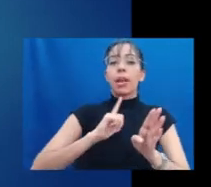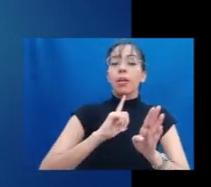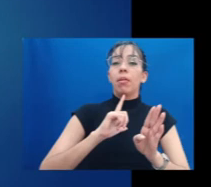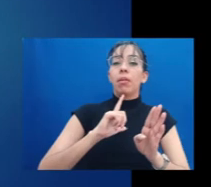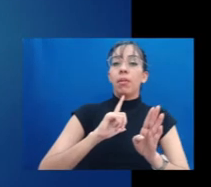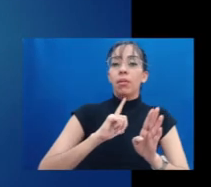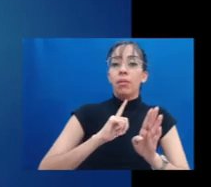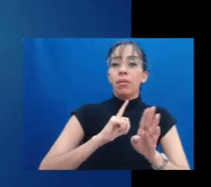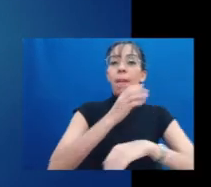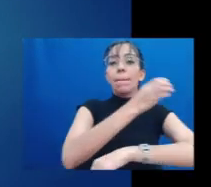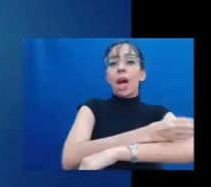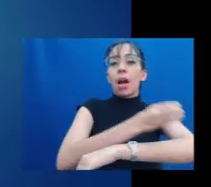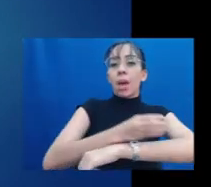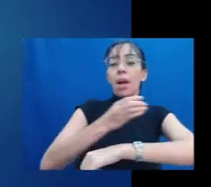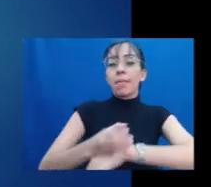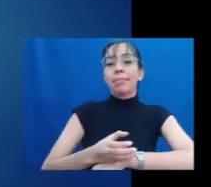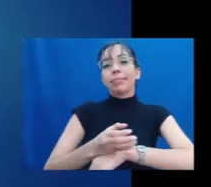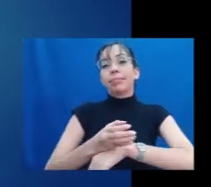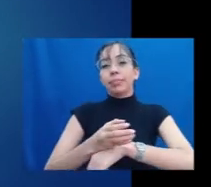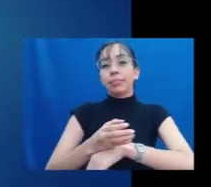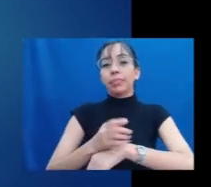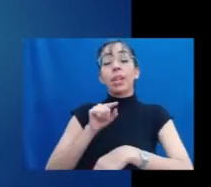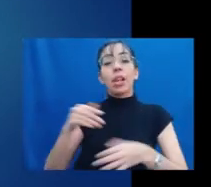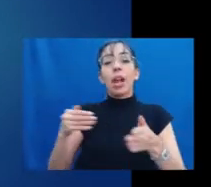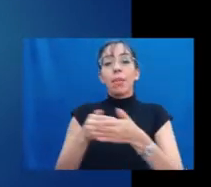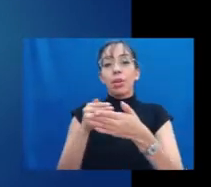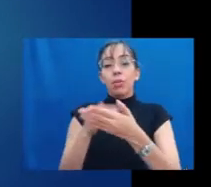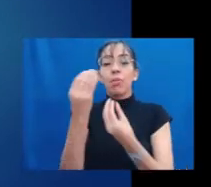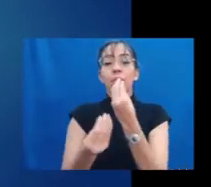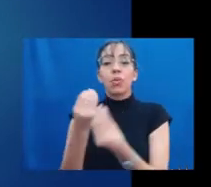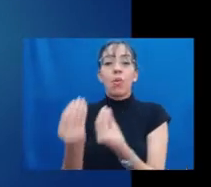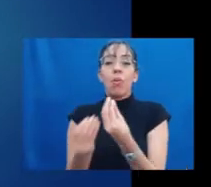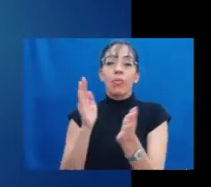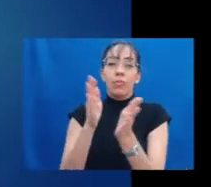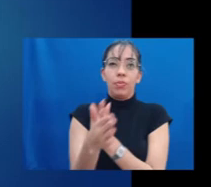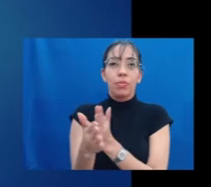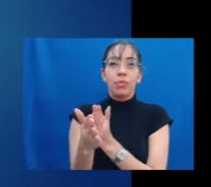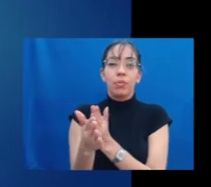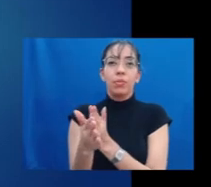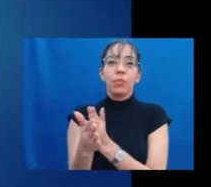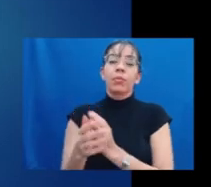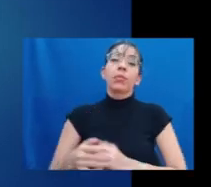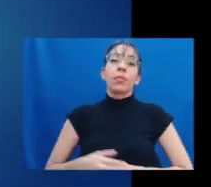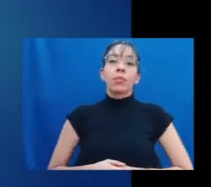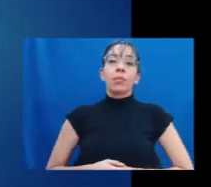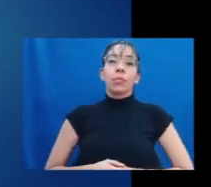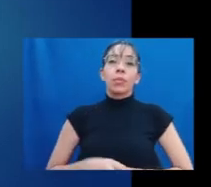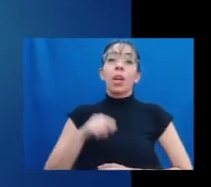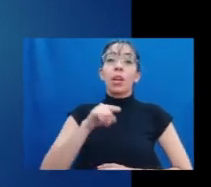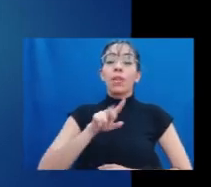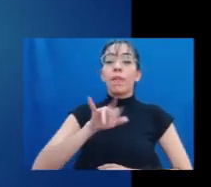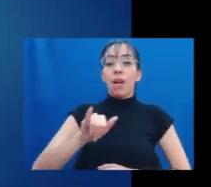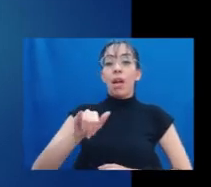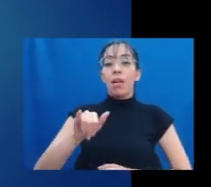corredor, que às vezes pode estar tomado pela fumaça, todos esses equipamentos, eles acabam virando impedimento para essa evacuação e